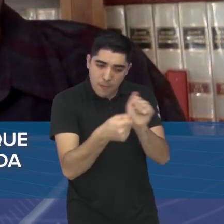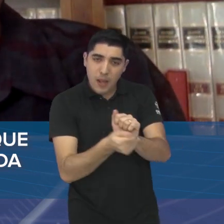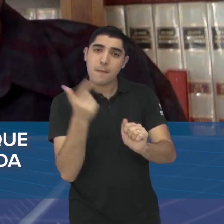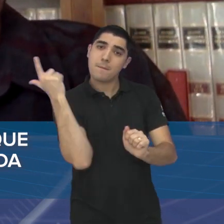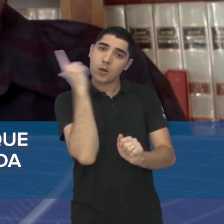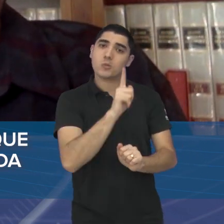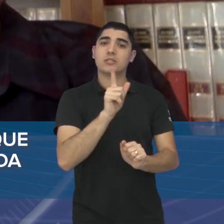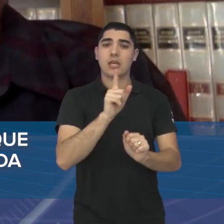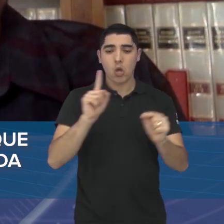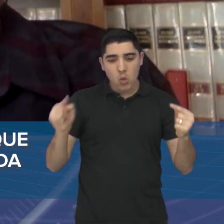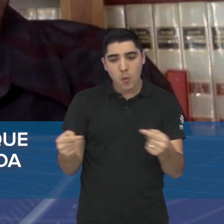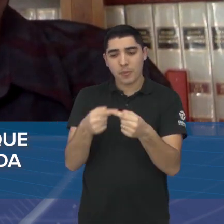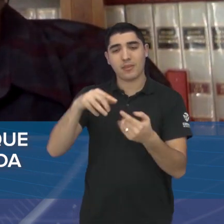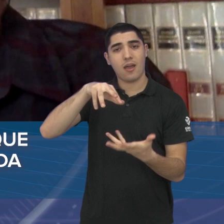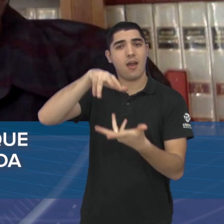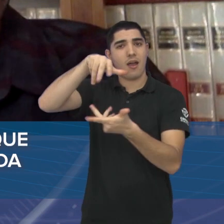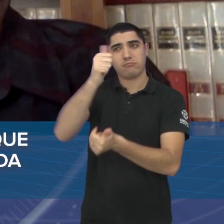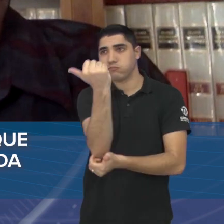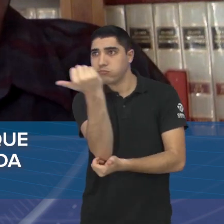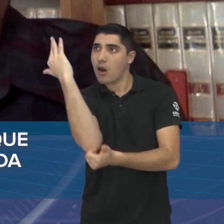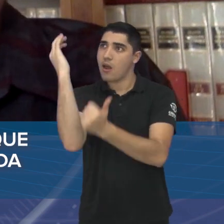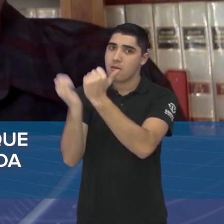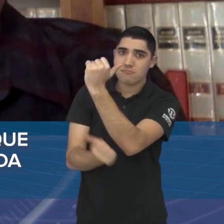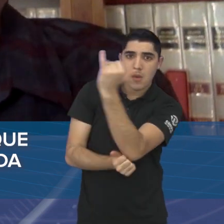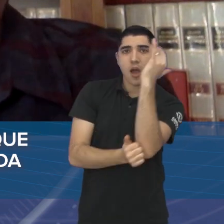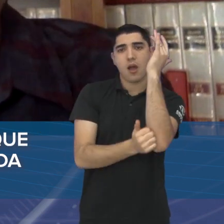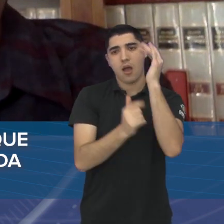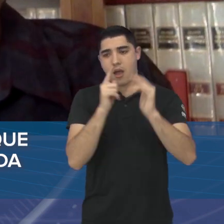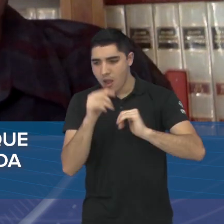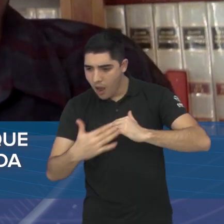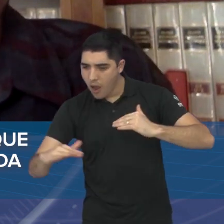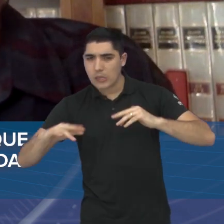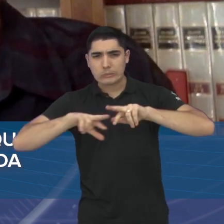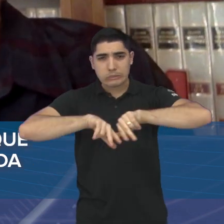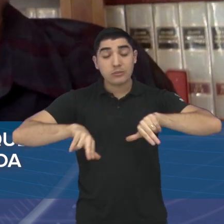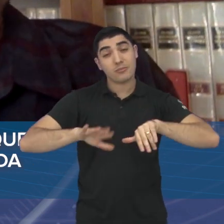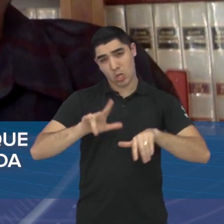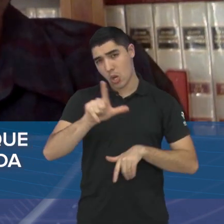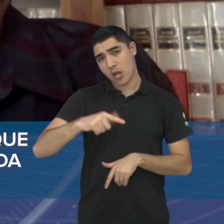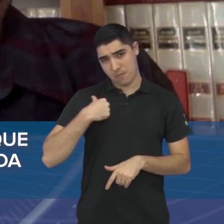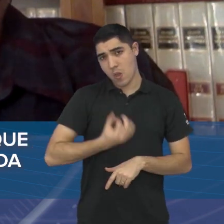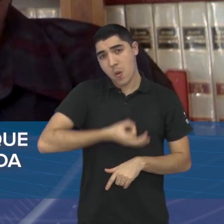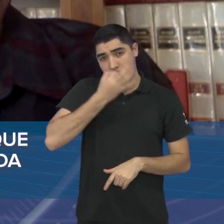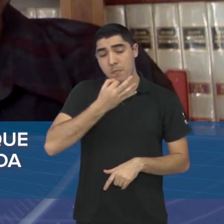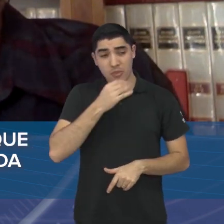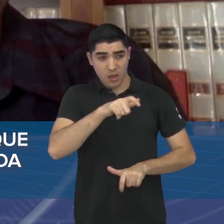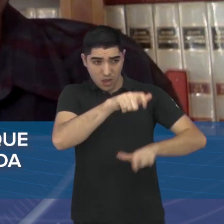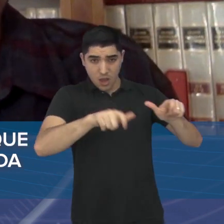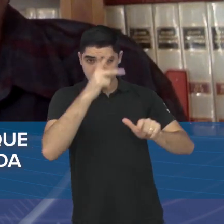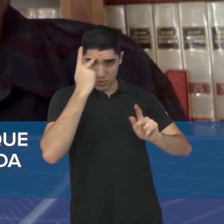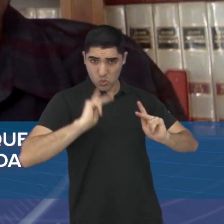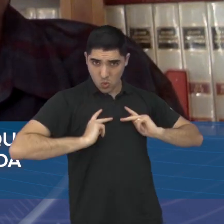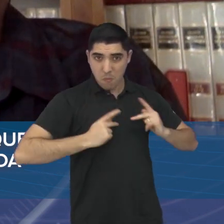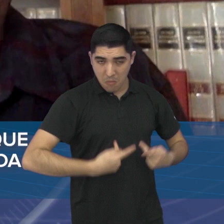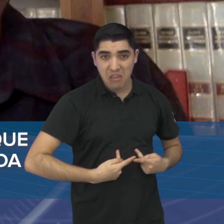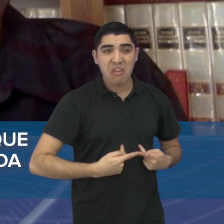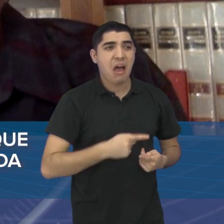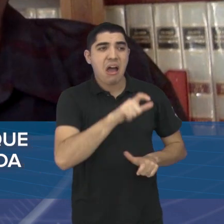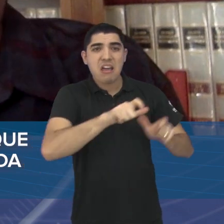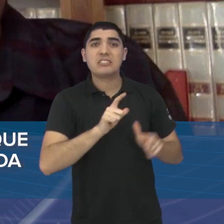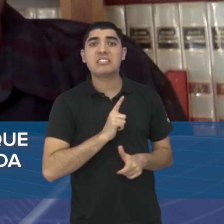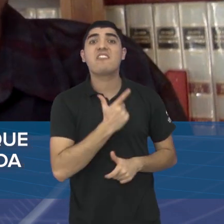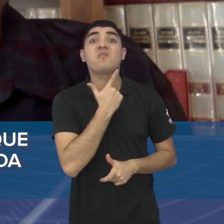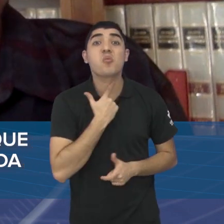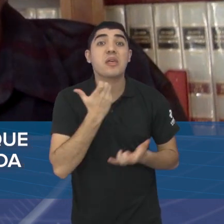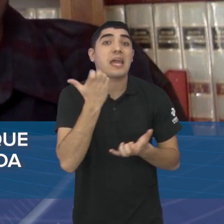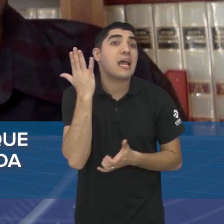adequar à quantidade de recursos que a gente tem? É óbvio que eu acho, na minha opinião, o ser humano está fadado